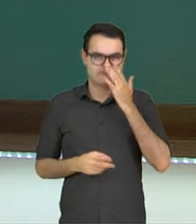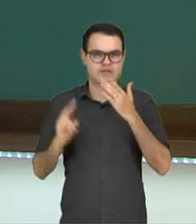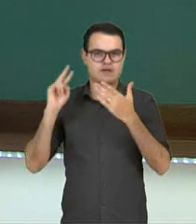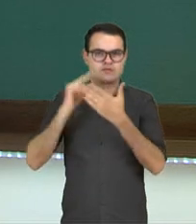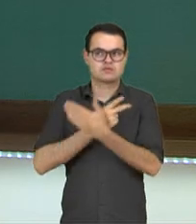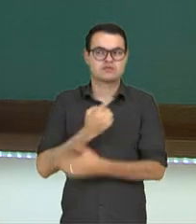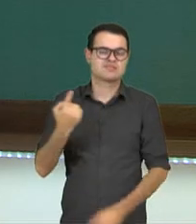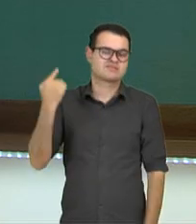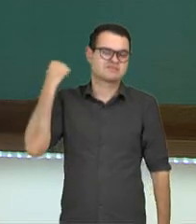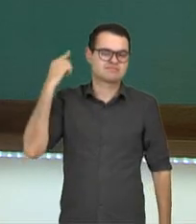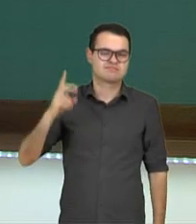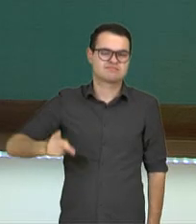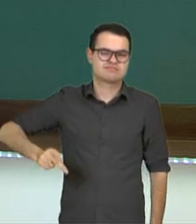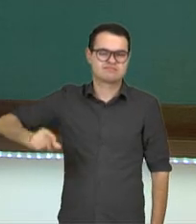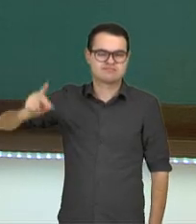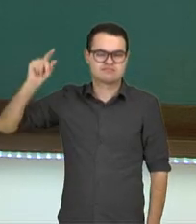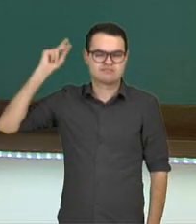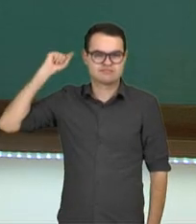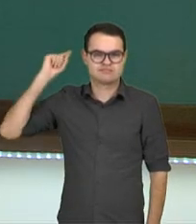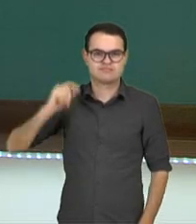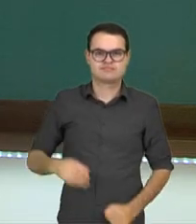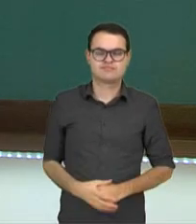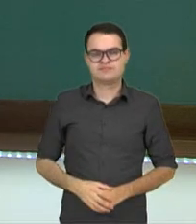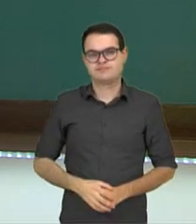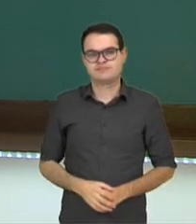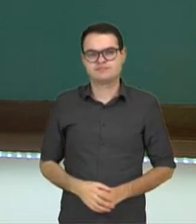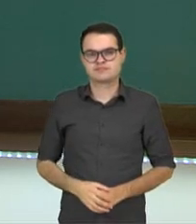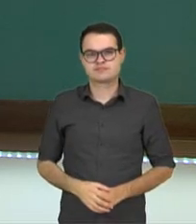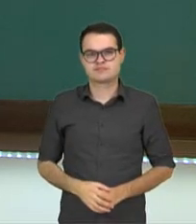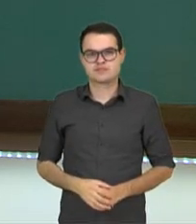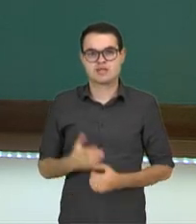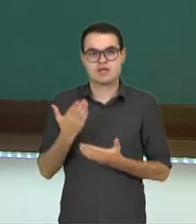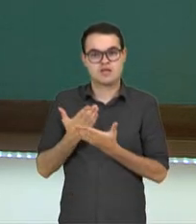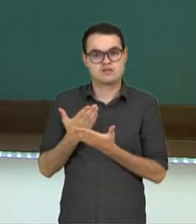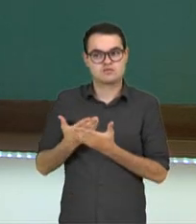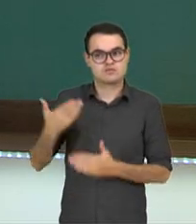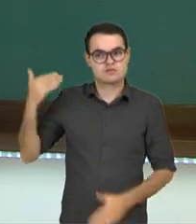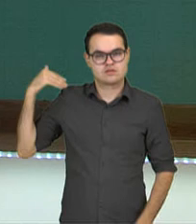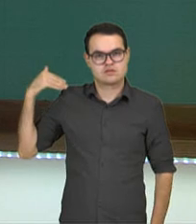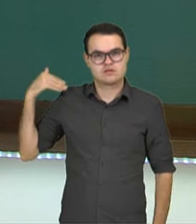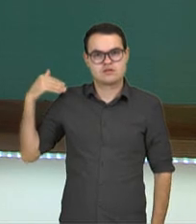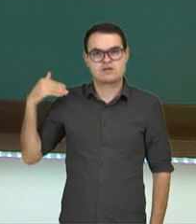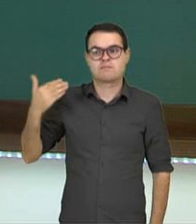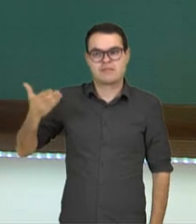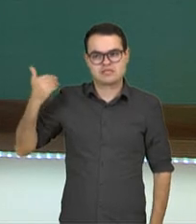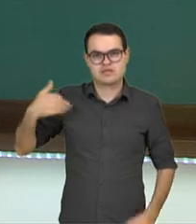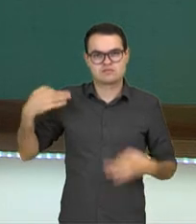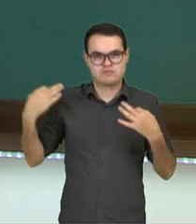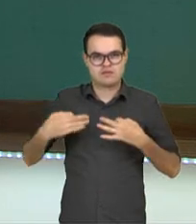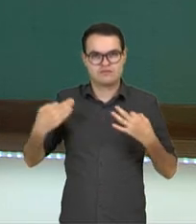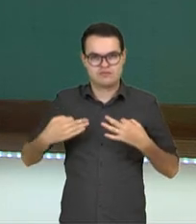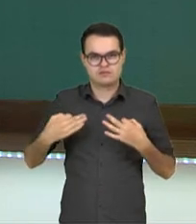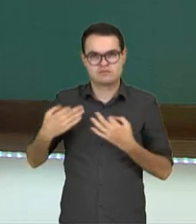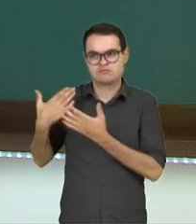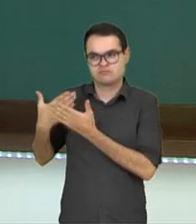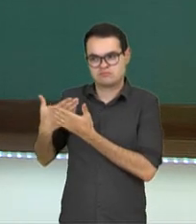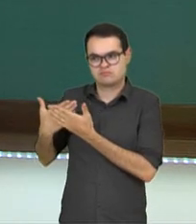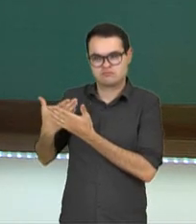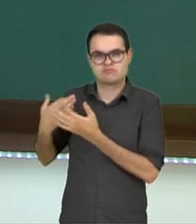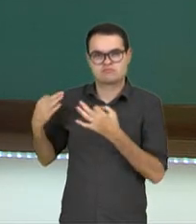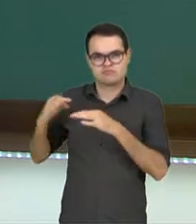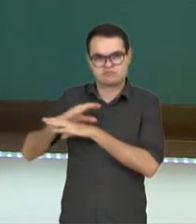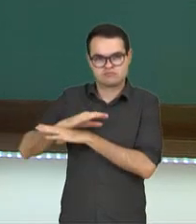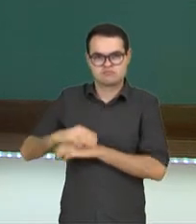tá? Num passado bem remoto, tá? Estudei, pretérito perfeito. Tá? Também é algo